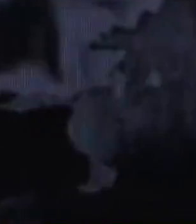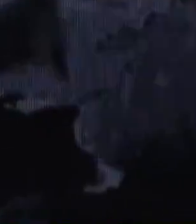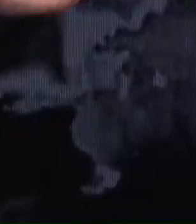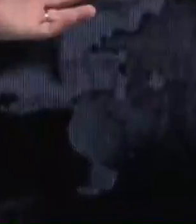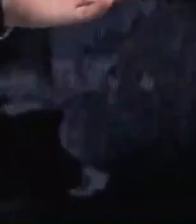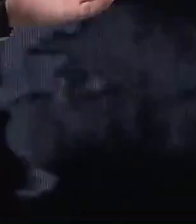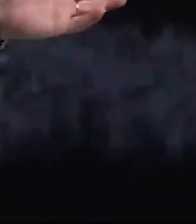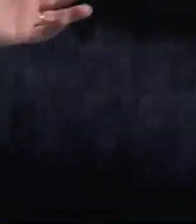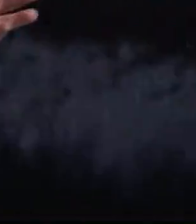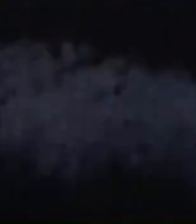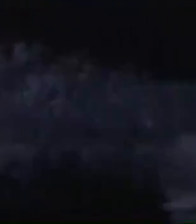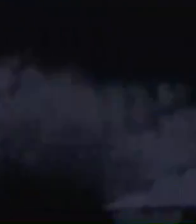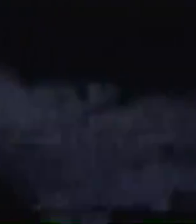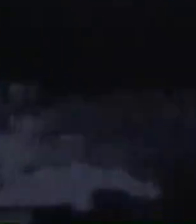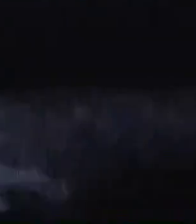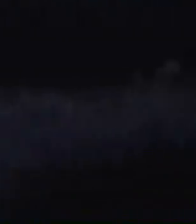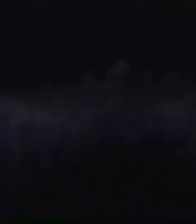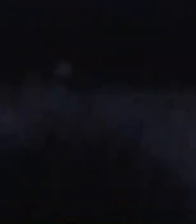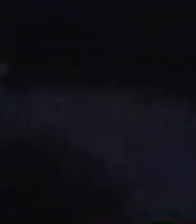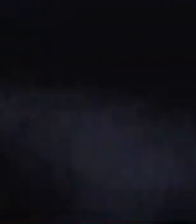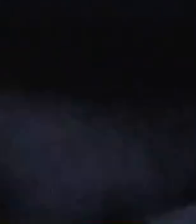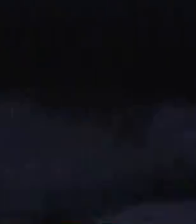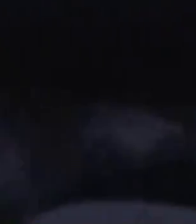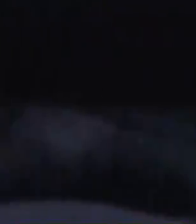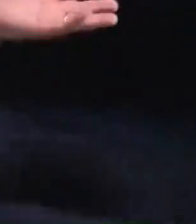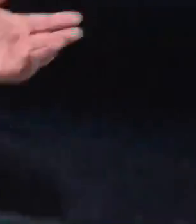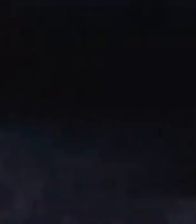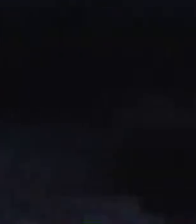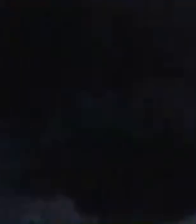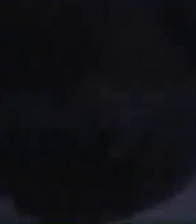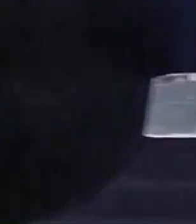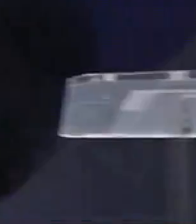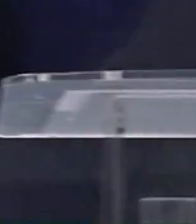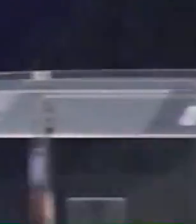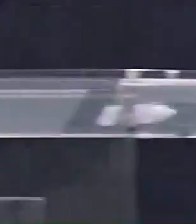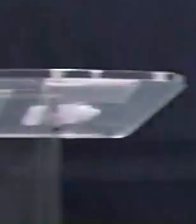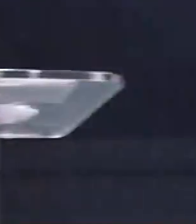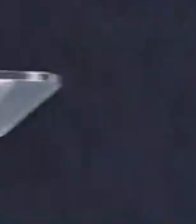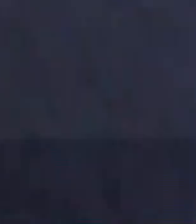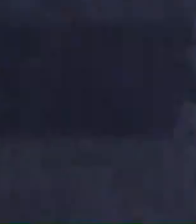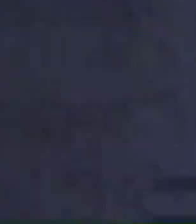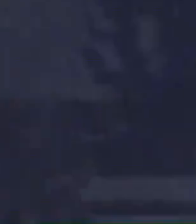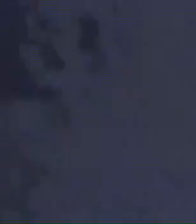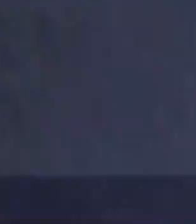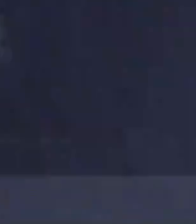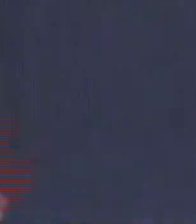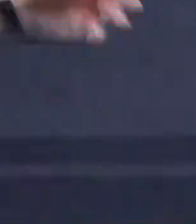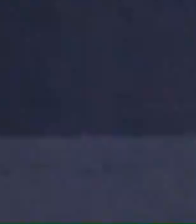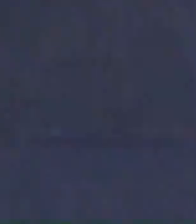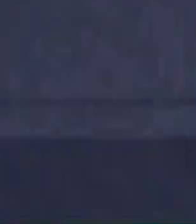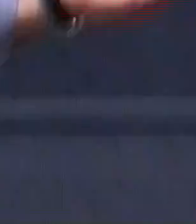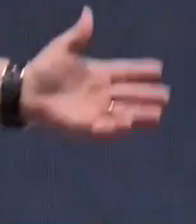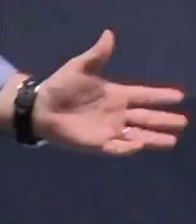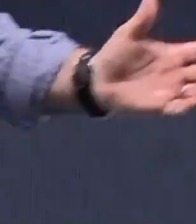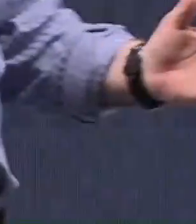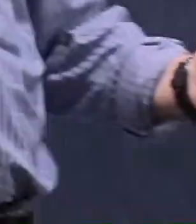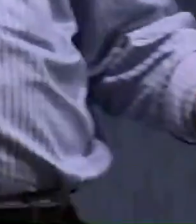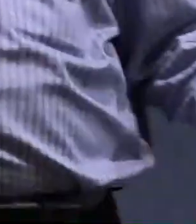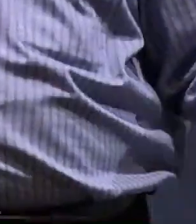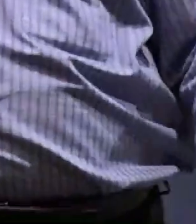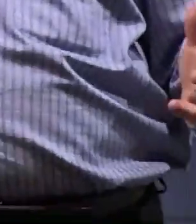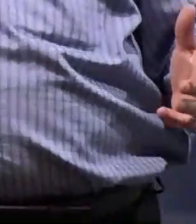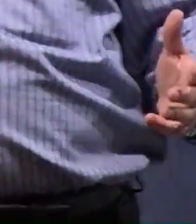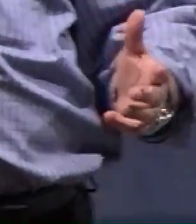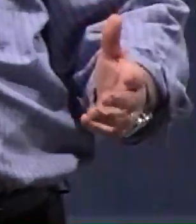Ainda no deserto, o povo de Israel teve que enfrentar os amalequitas. E Deus fez uma coisa